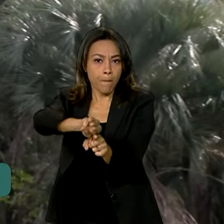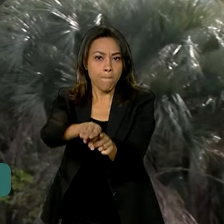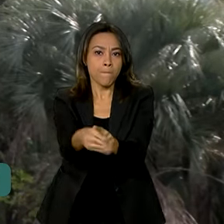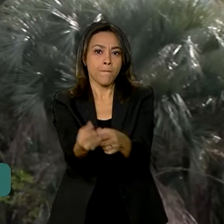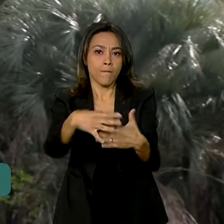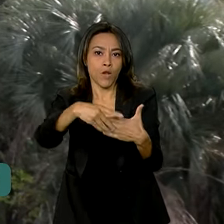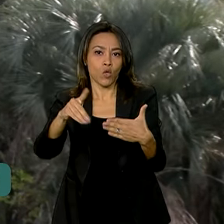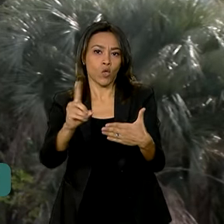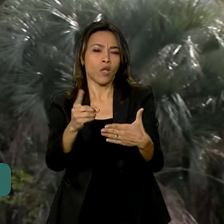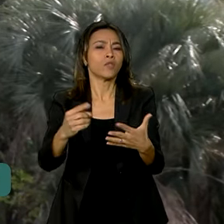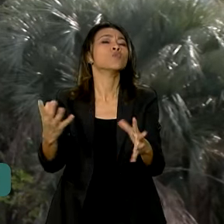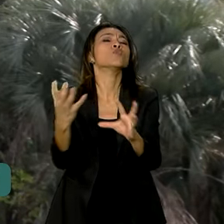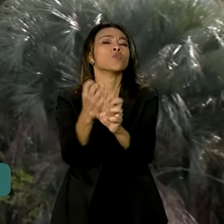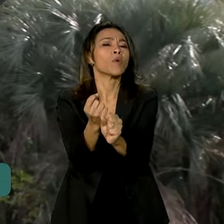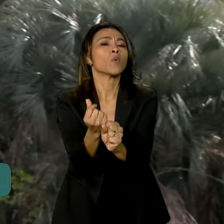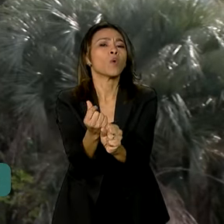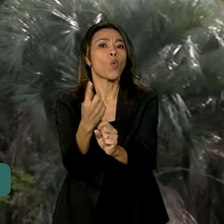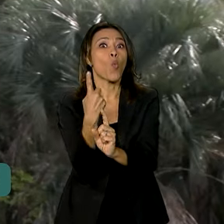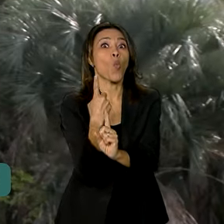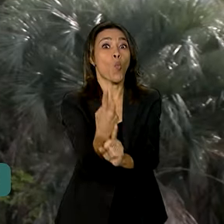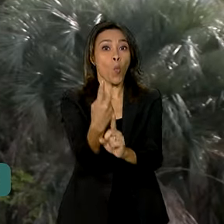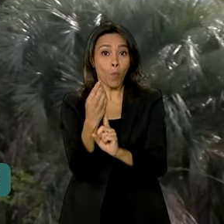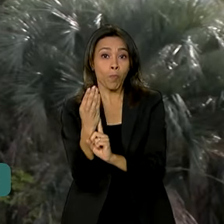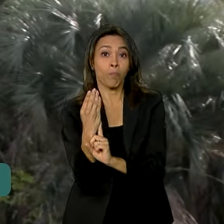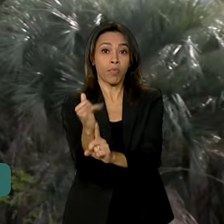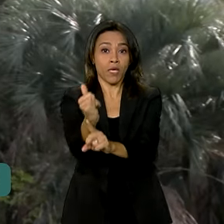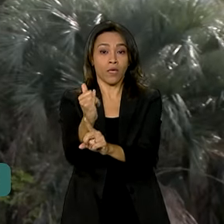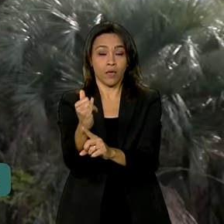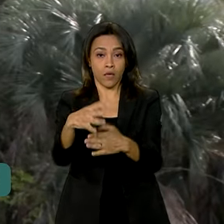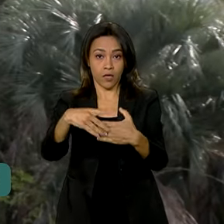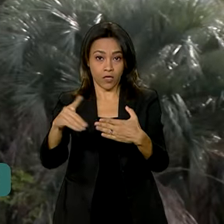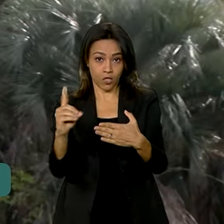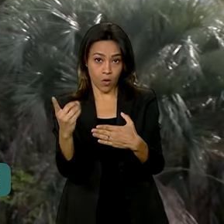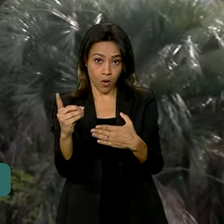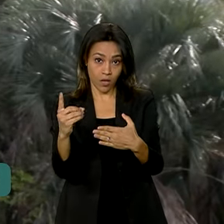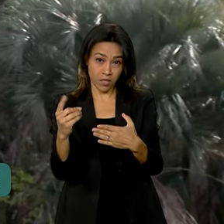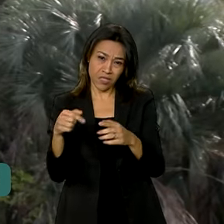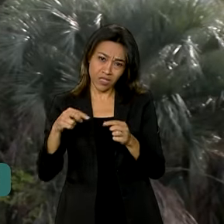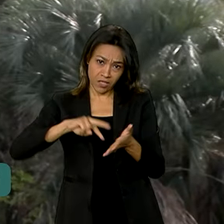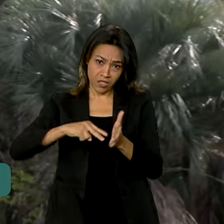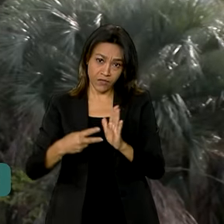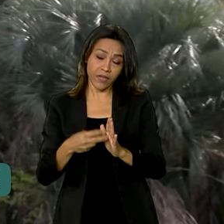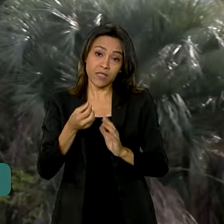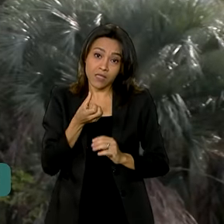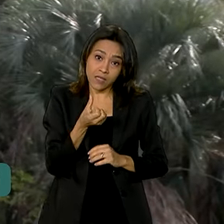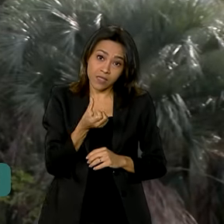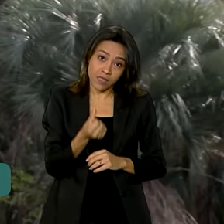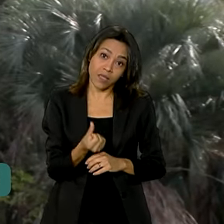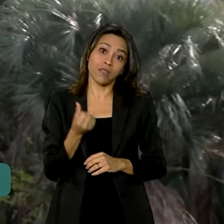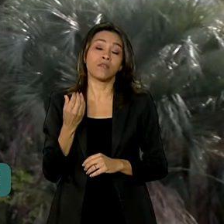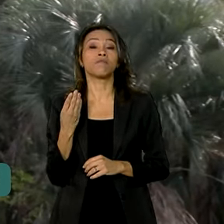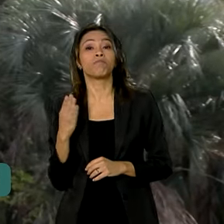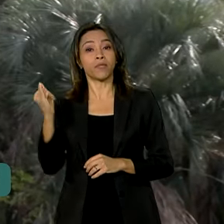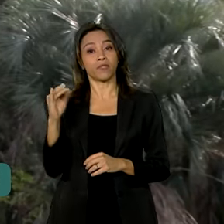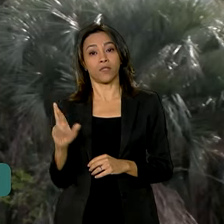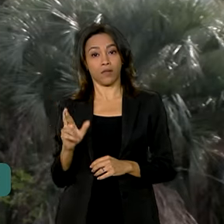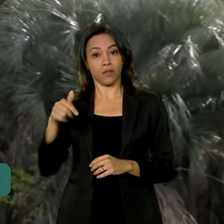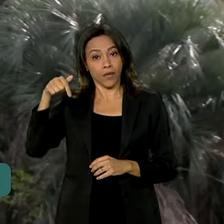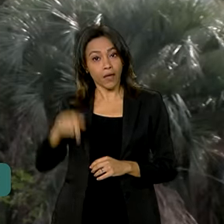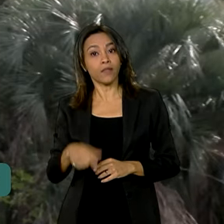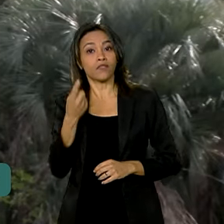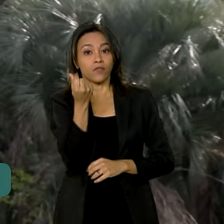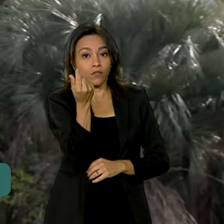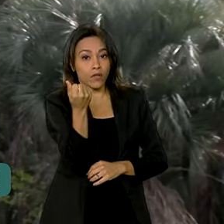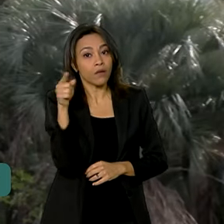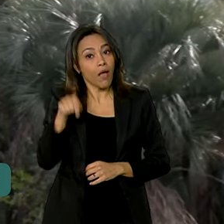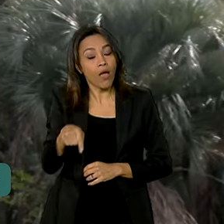dólares, totalizando mais de 1 bilhão de dólares, cerca de 6 bilhões de reais. São recursos fundamentais